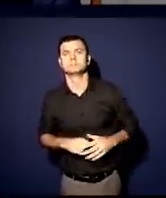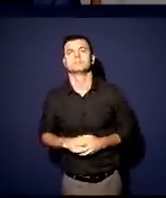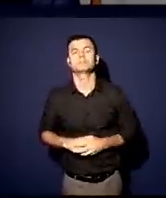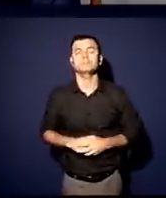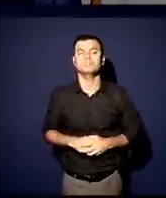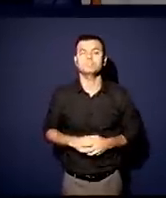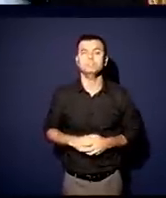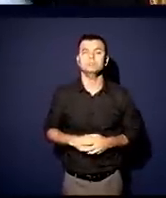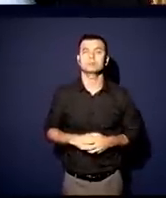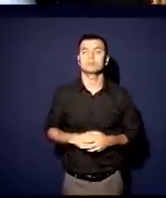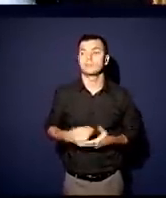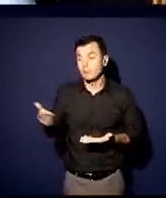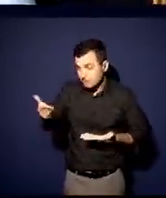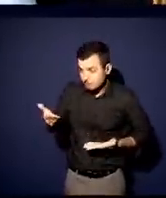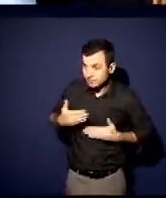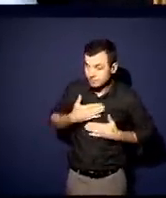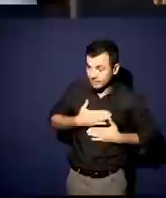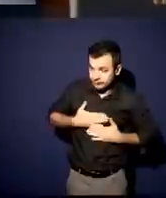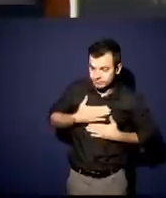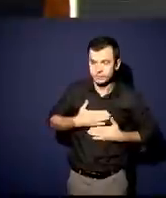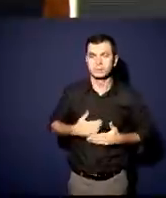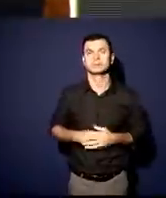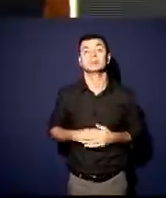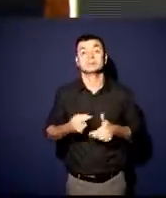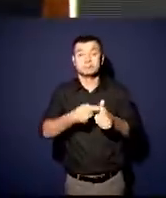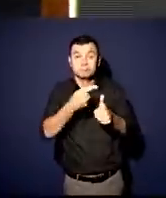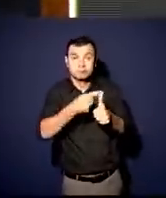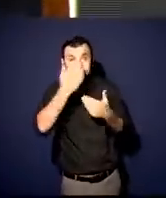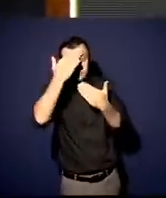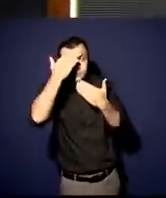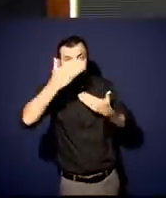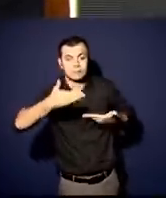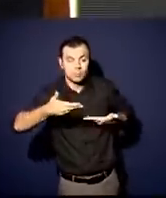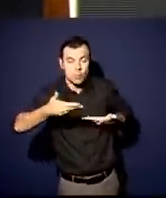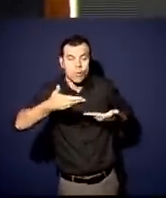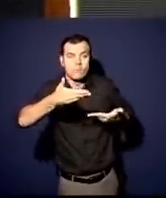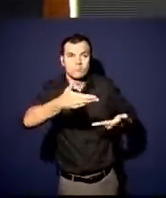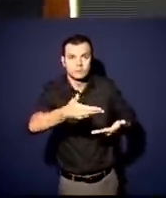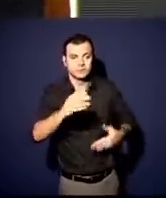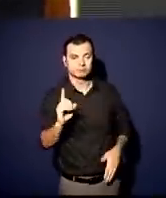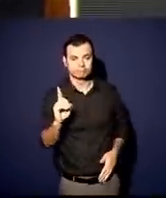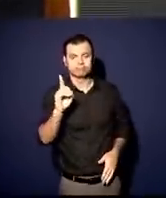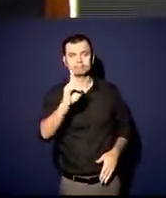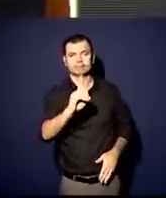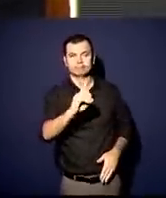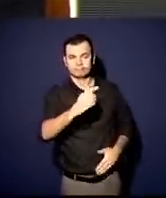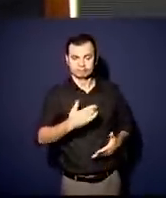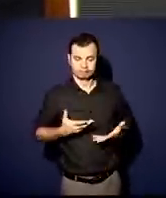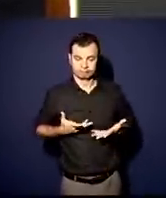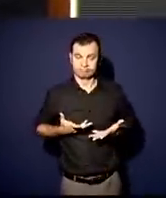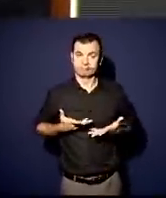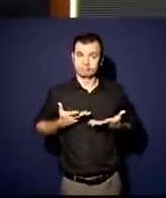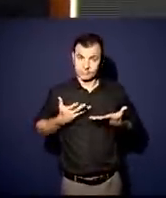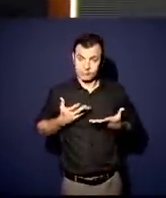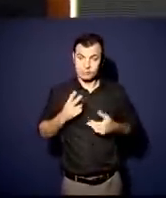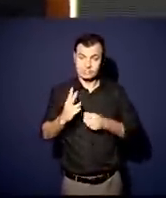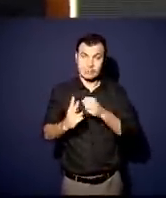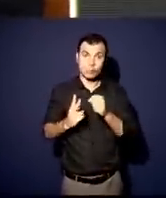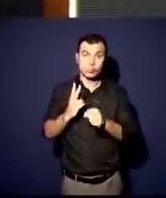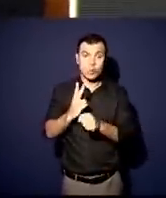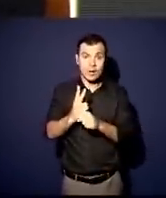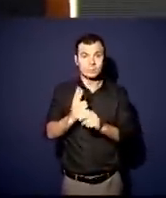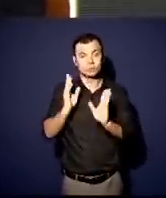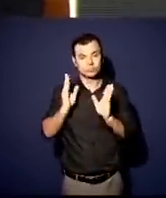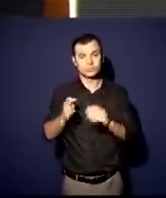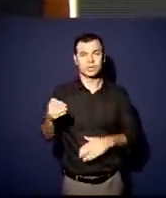Bom dia, bem-vindos, aliás. Primeiro, obrigado pelo convite, uma honra estar aqui, também é uma honra estar pelo segundo ano consecutivo,